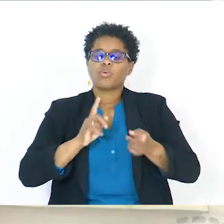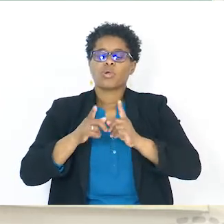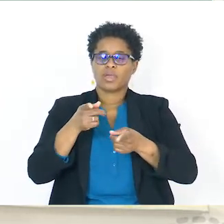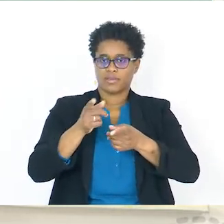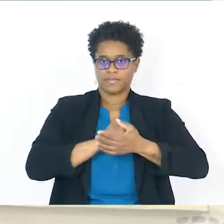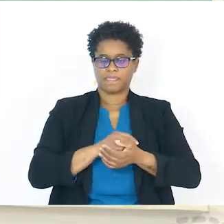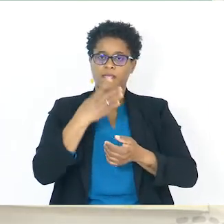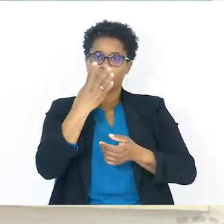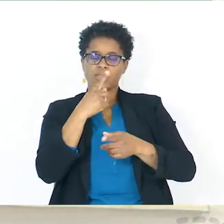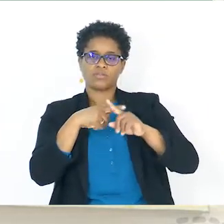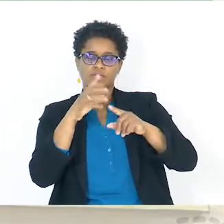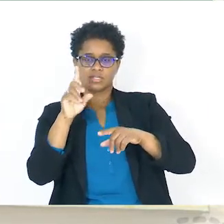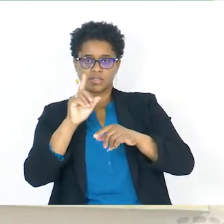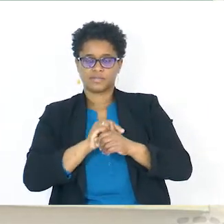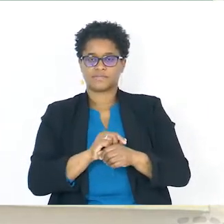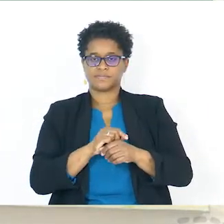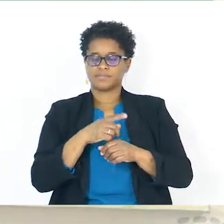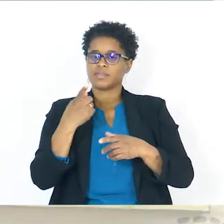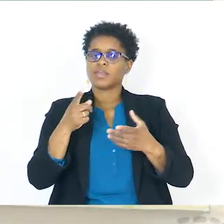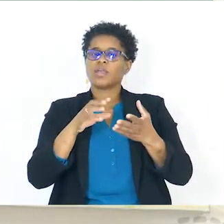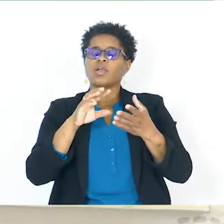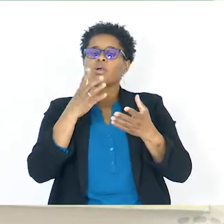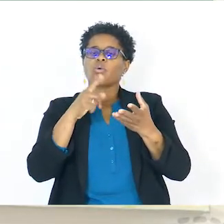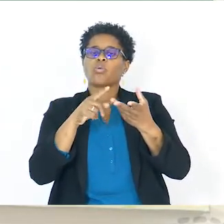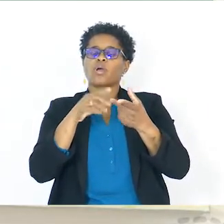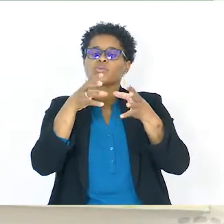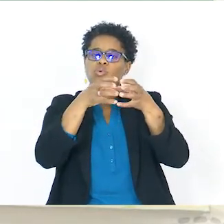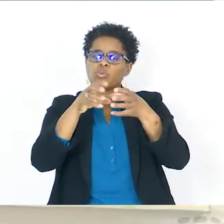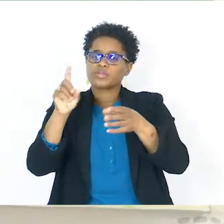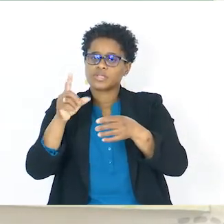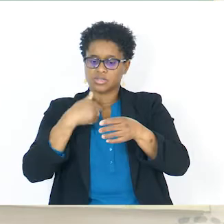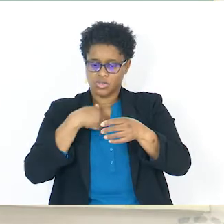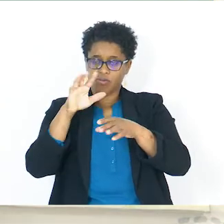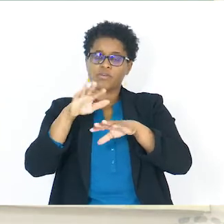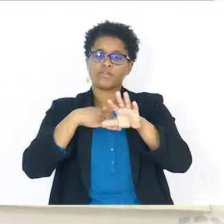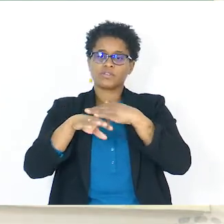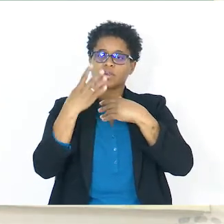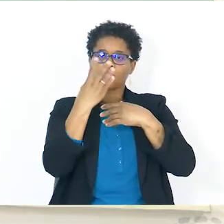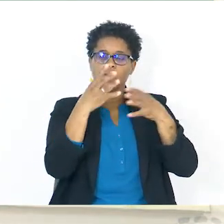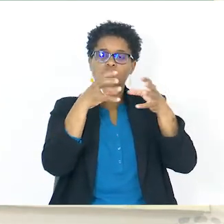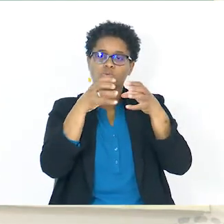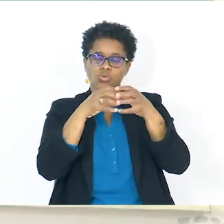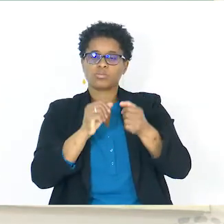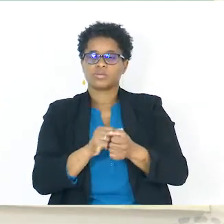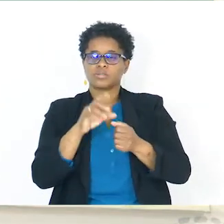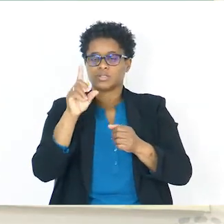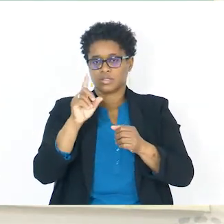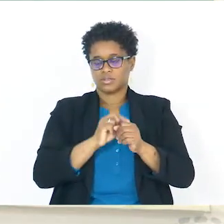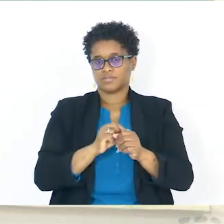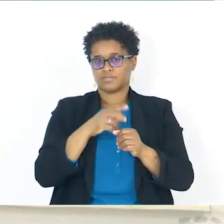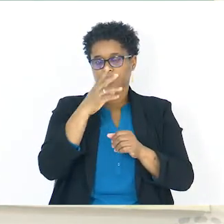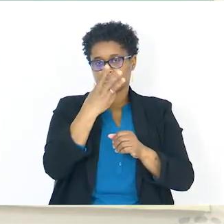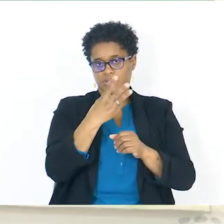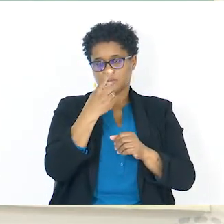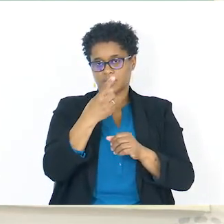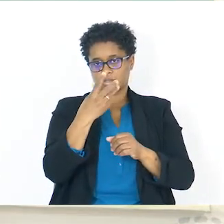Temos o quê? 4 vezes 6, ou seja, quantos grupos de 6? Eu vou formar 4 grupos de